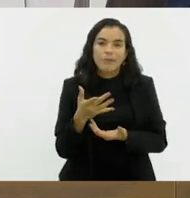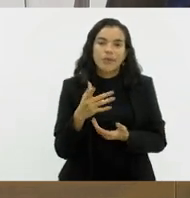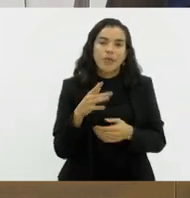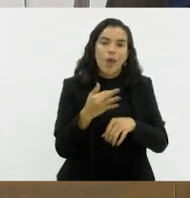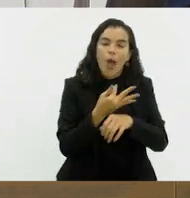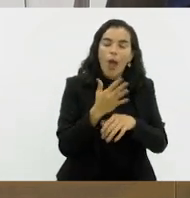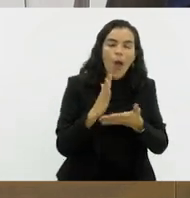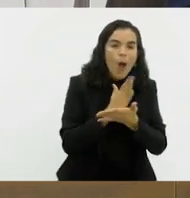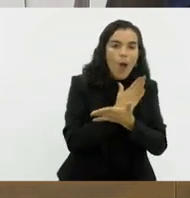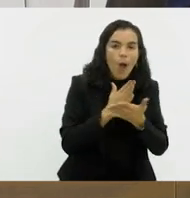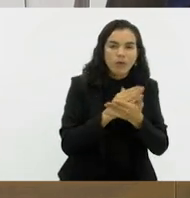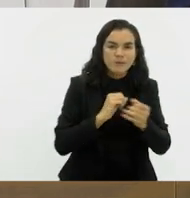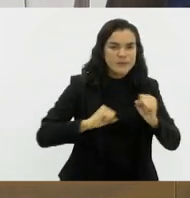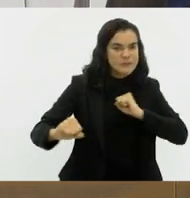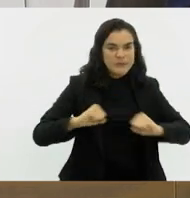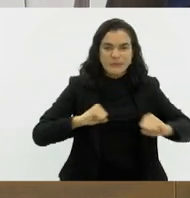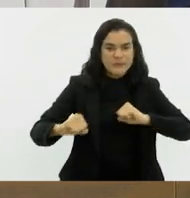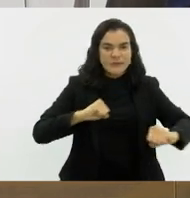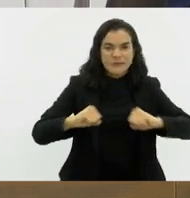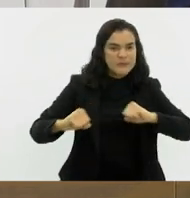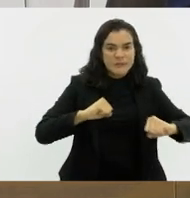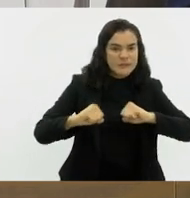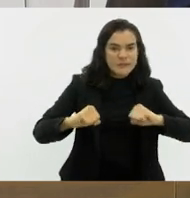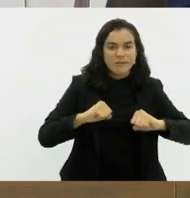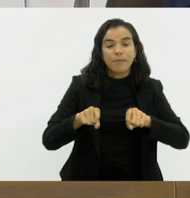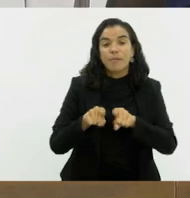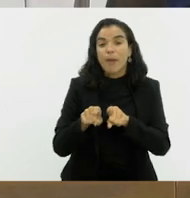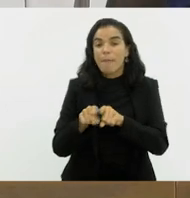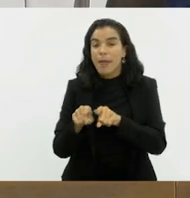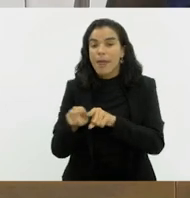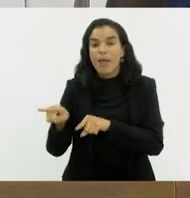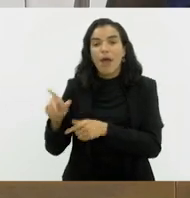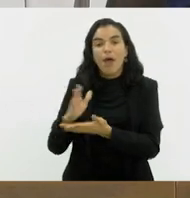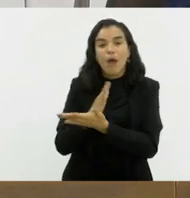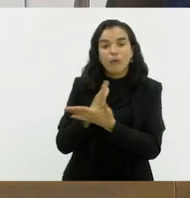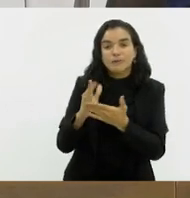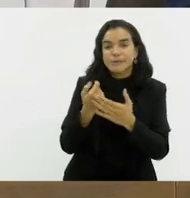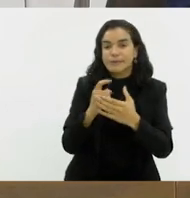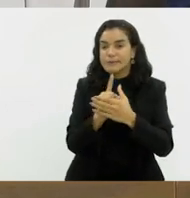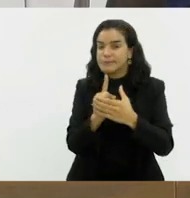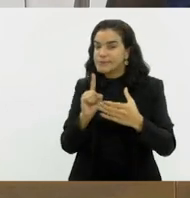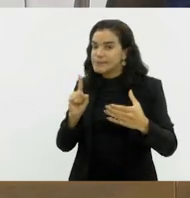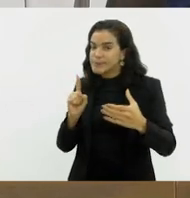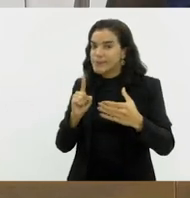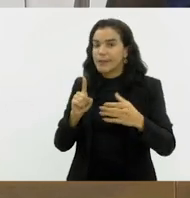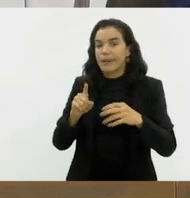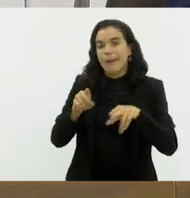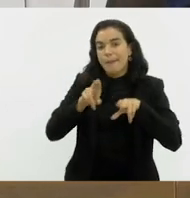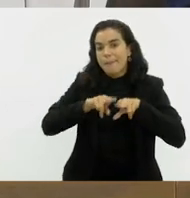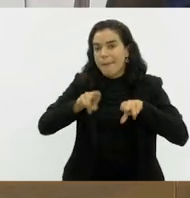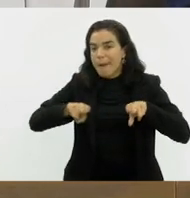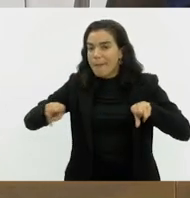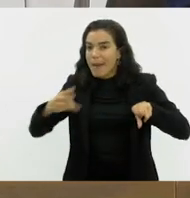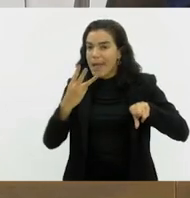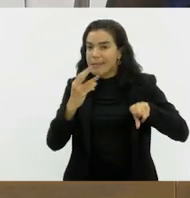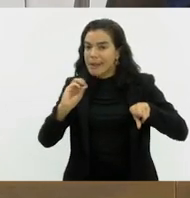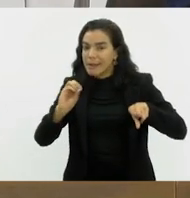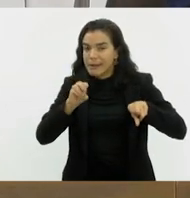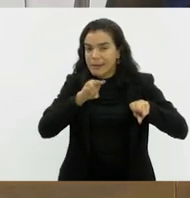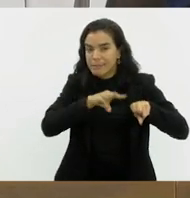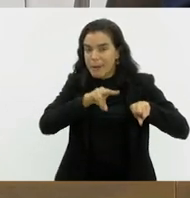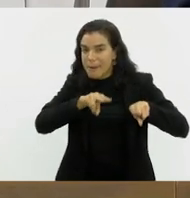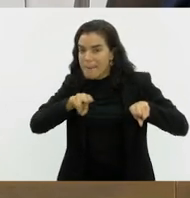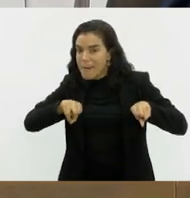multiresistentes, dos que não são multiresistentes, né, com ocupação que às vezes chega a 20, a 30 leitos,